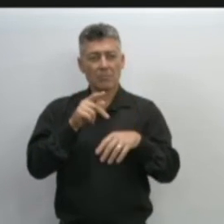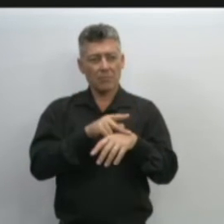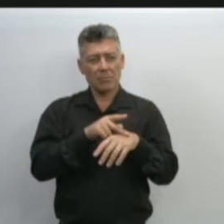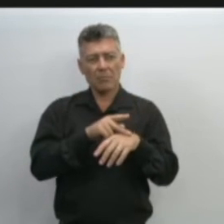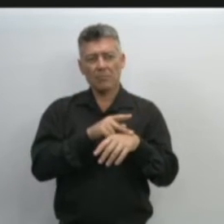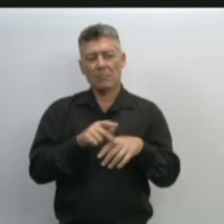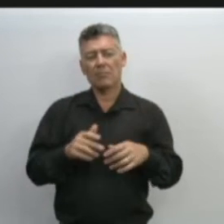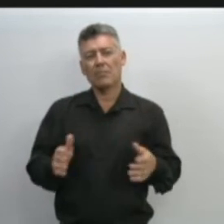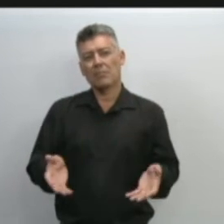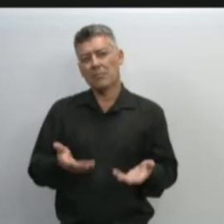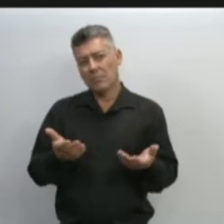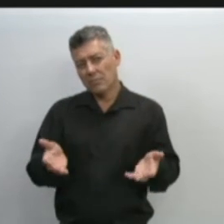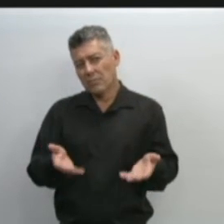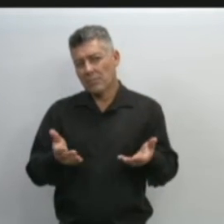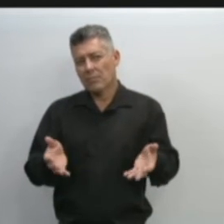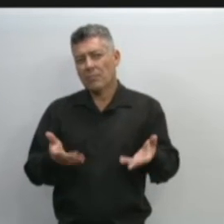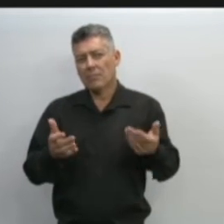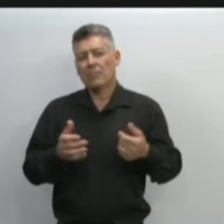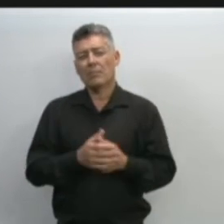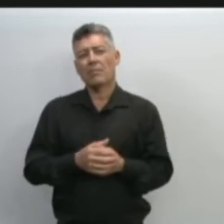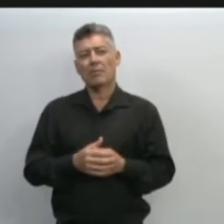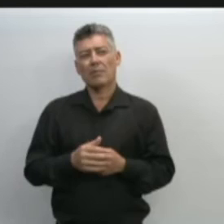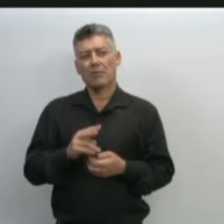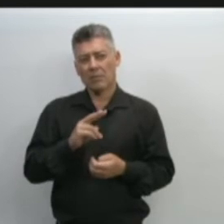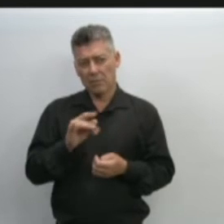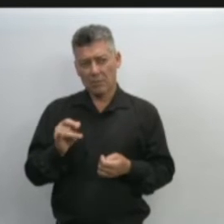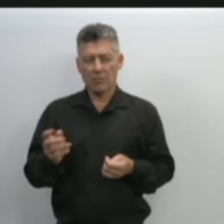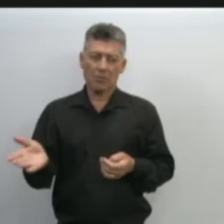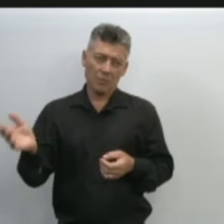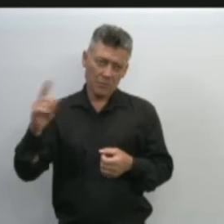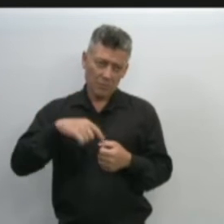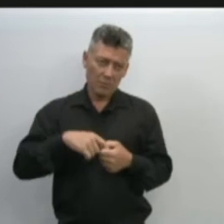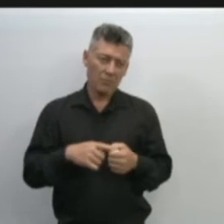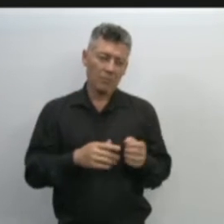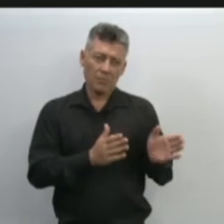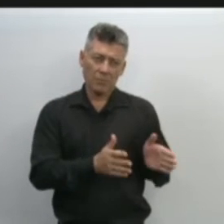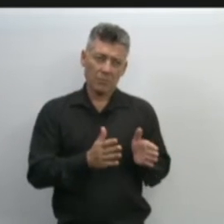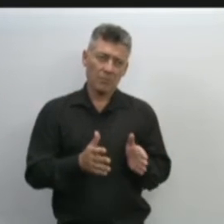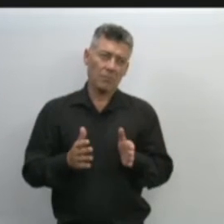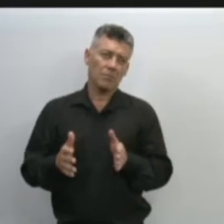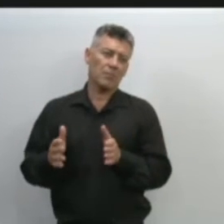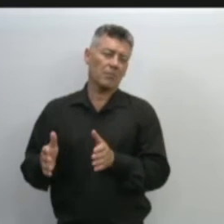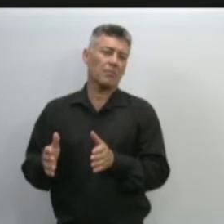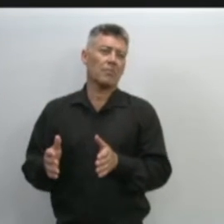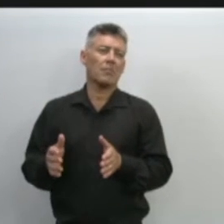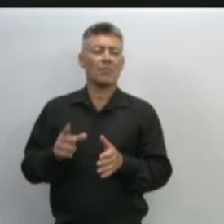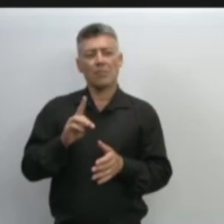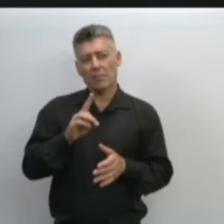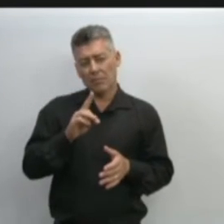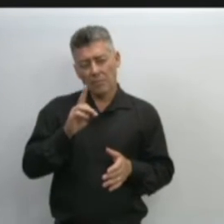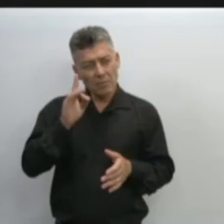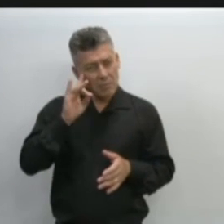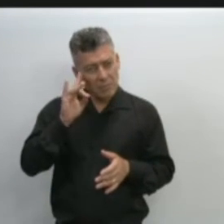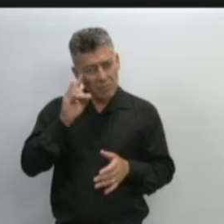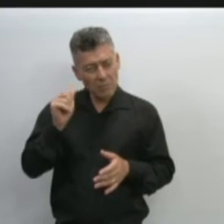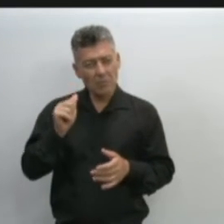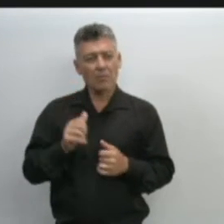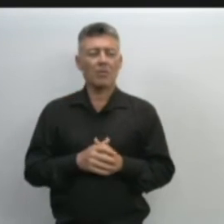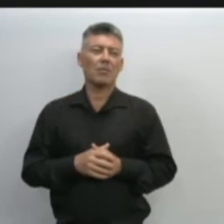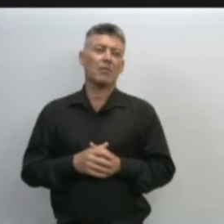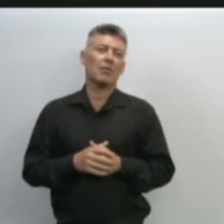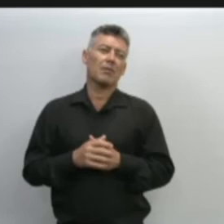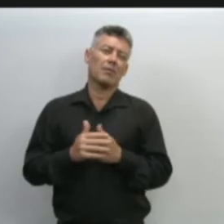né, solicitou e veio para a ordem do dia o nosso projeto do Estatuto da Igualdade Racial. Esse projeto foi um